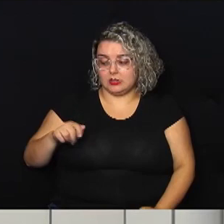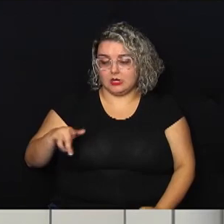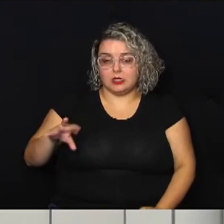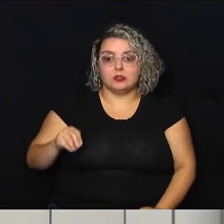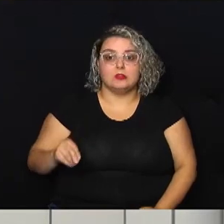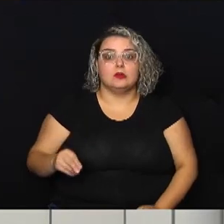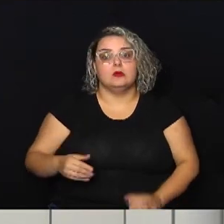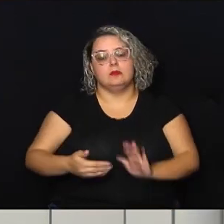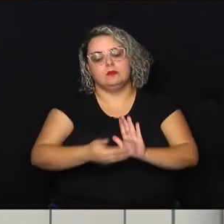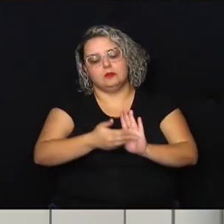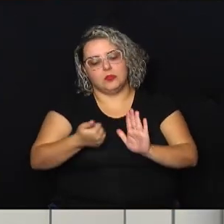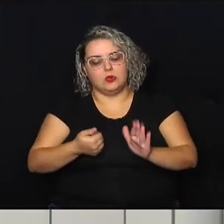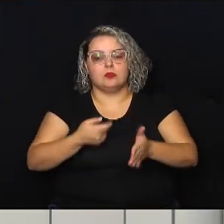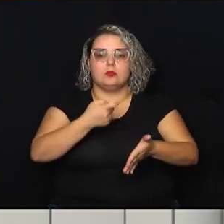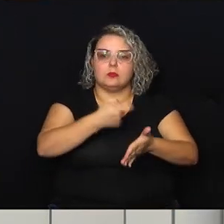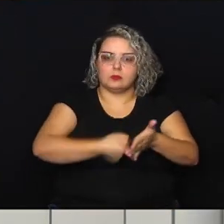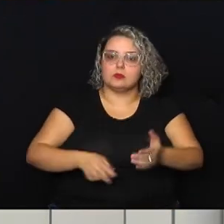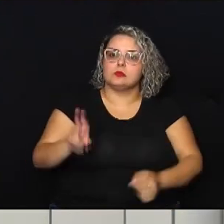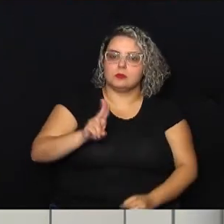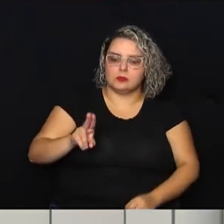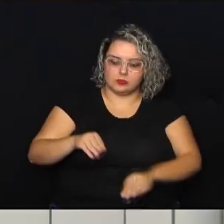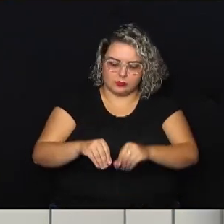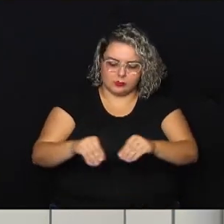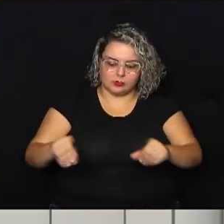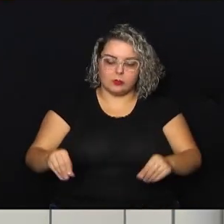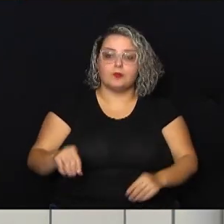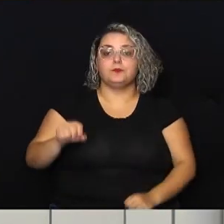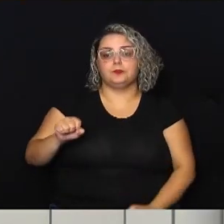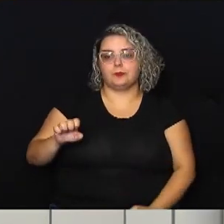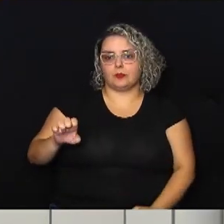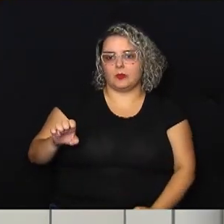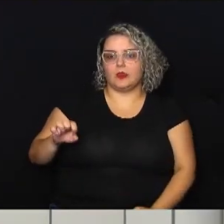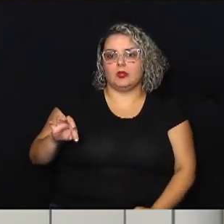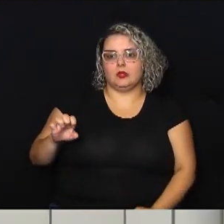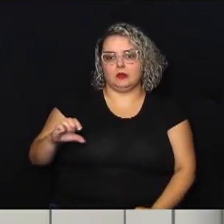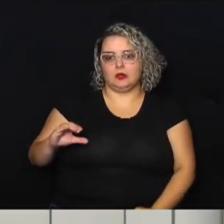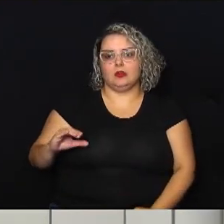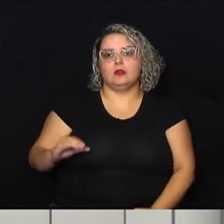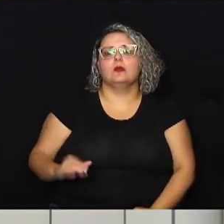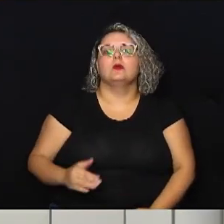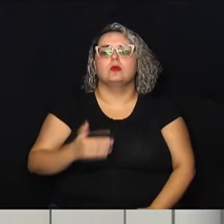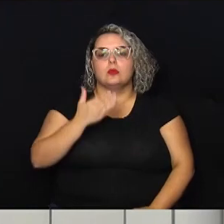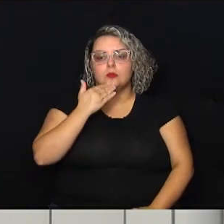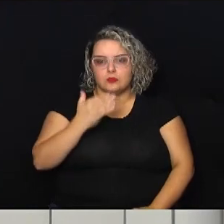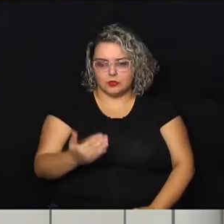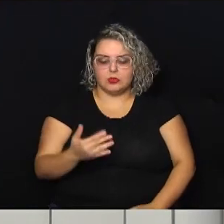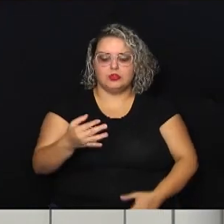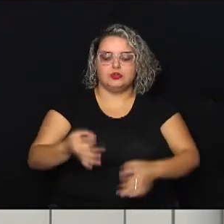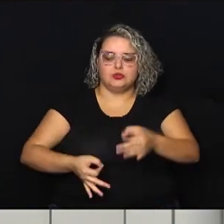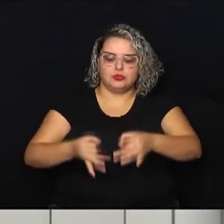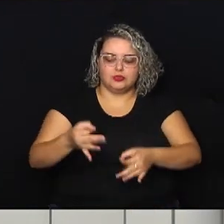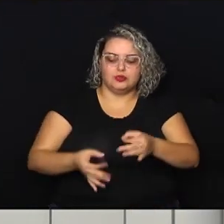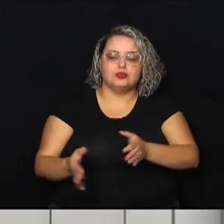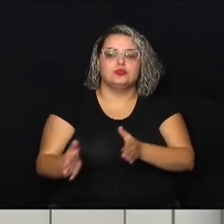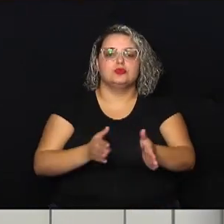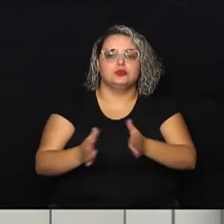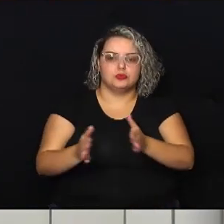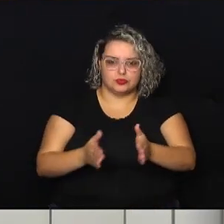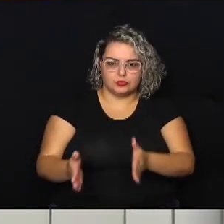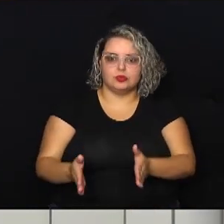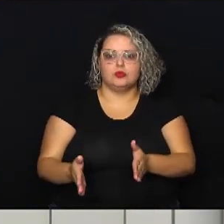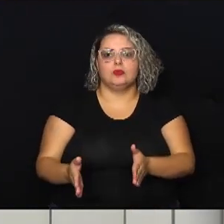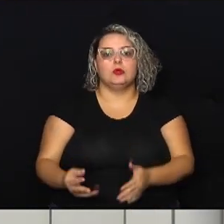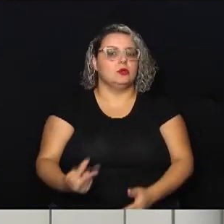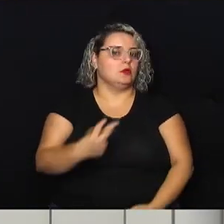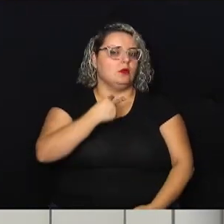isentos de pagar a taxa de uso do solo para a CETEC, conforme um parecer jurídico durante o período em que não